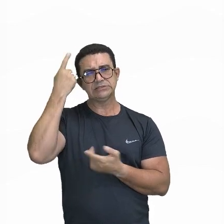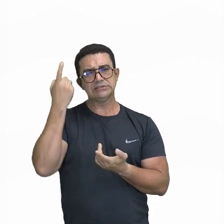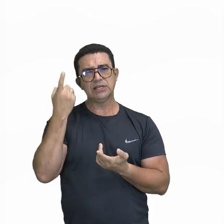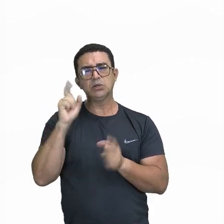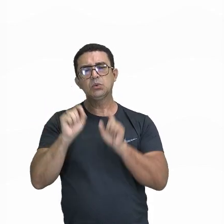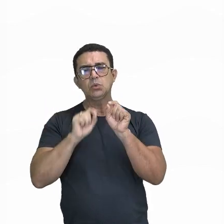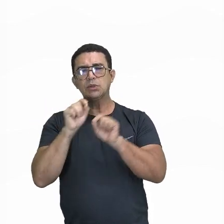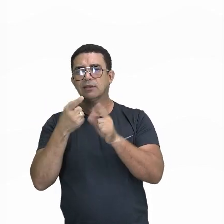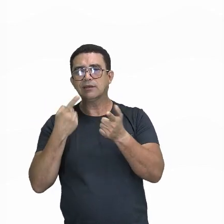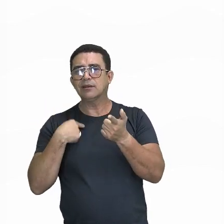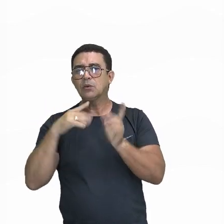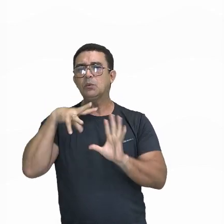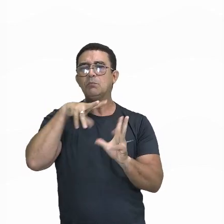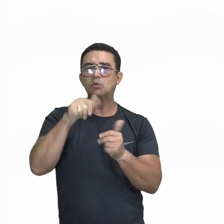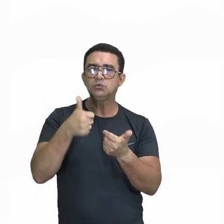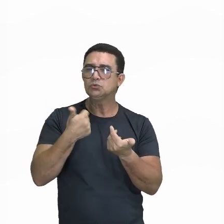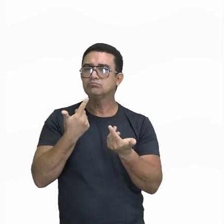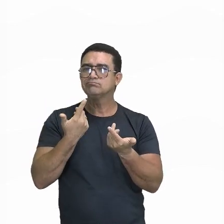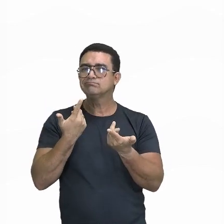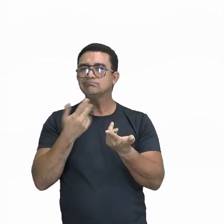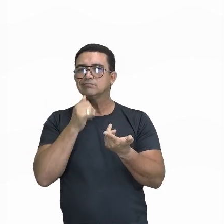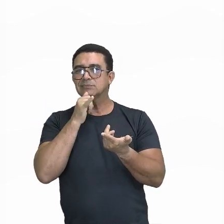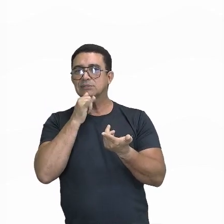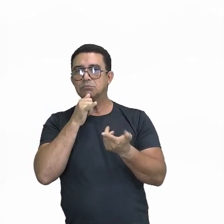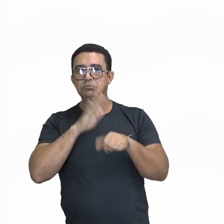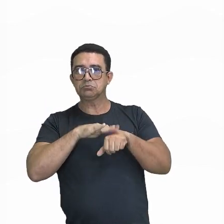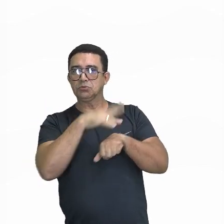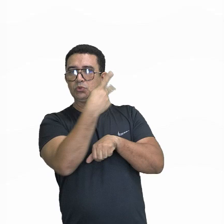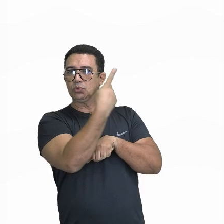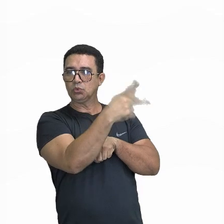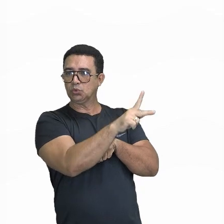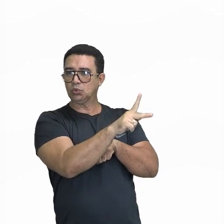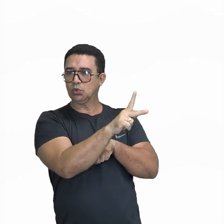de culturas e cujas obras suscitam discussões em